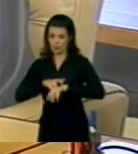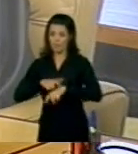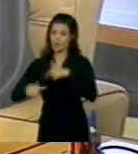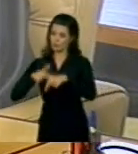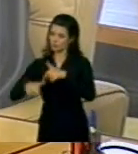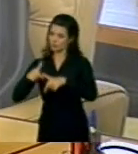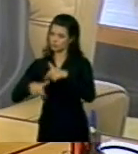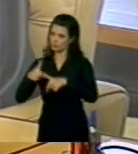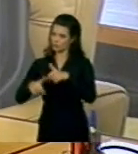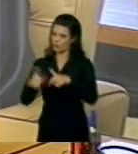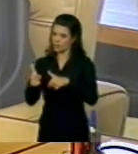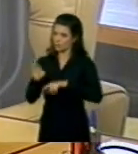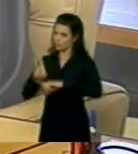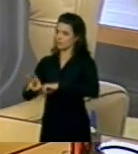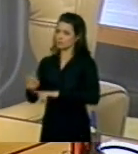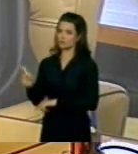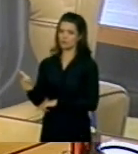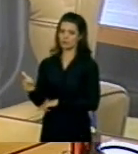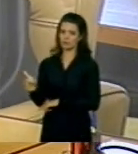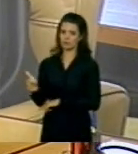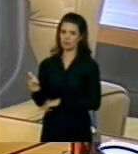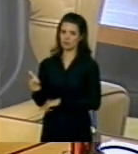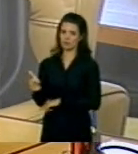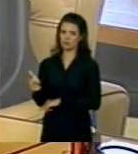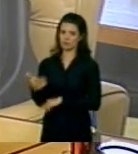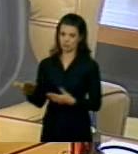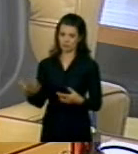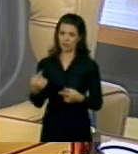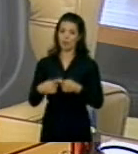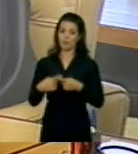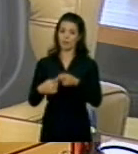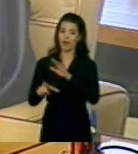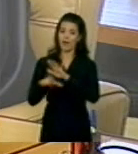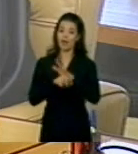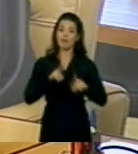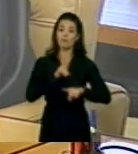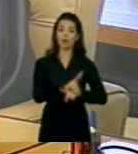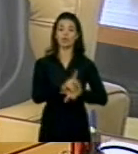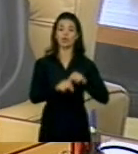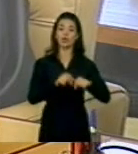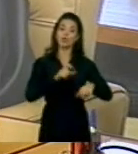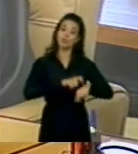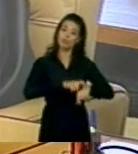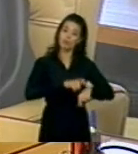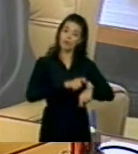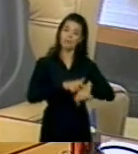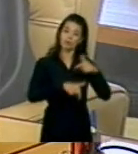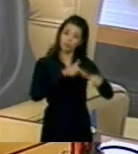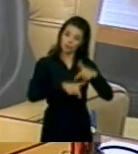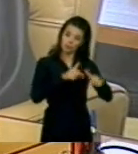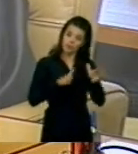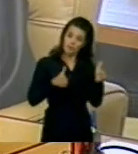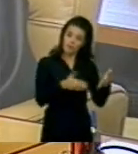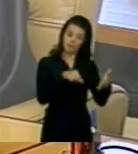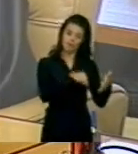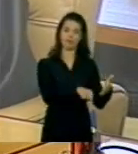razão para conferir imunidade. Eis que a finalidade justificadora do tratamento constitucional diferenciado ao parlamentar não